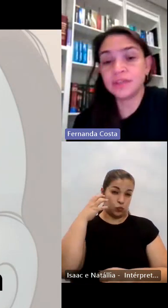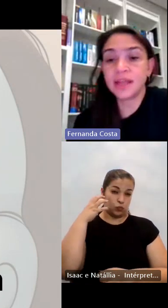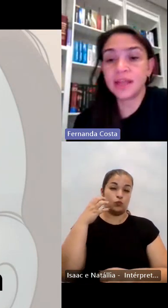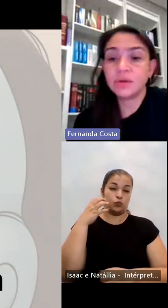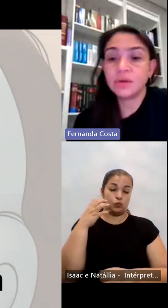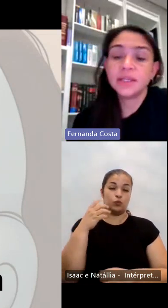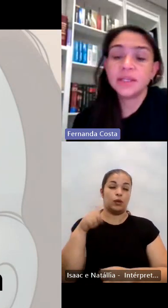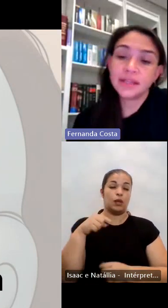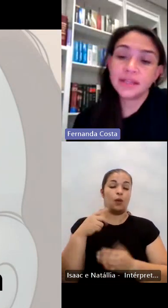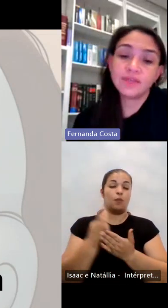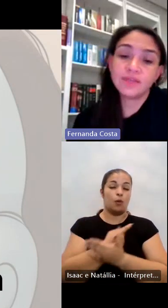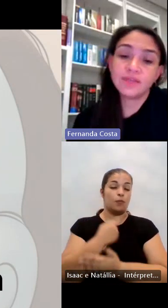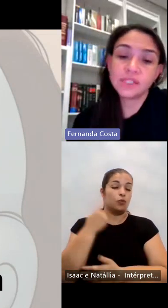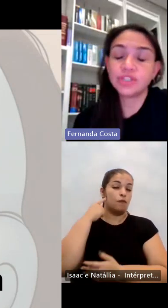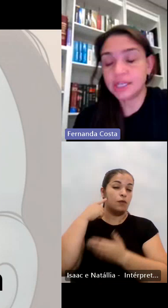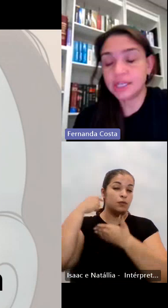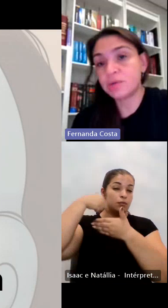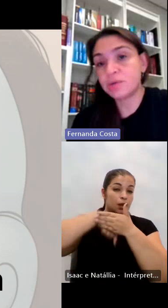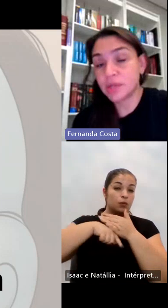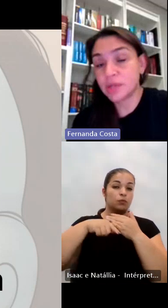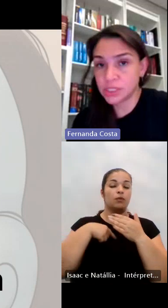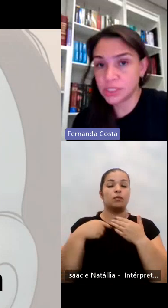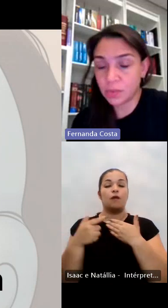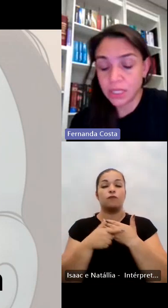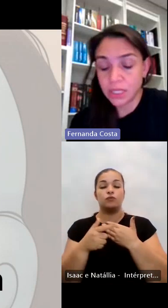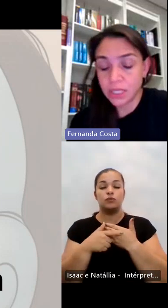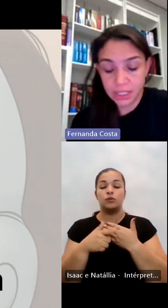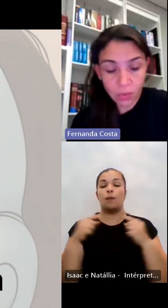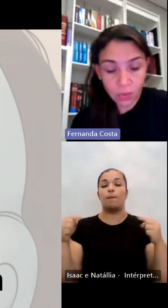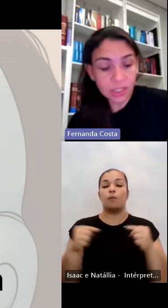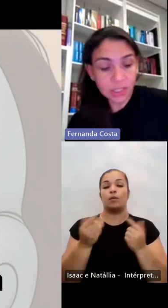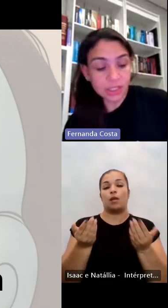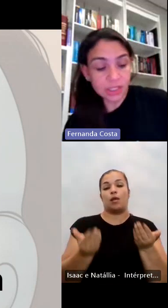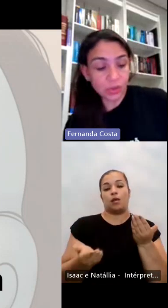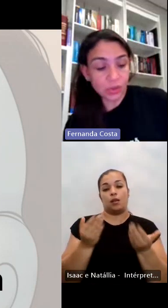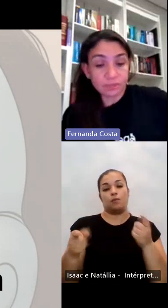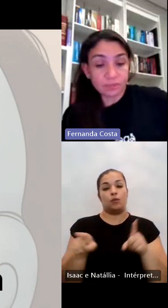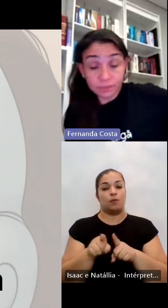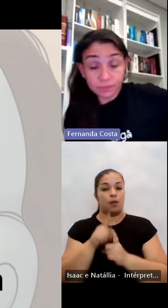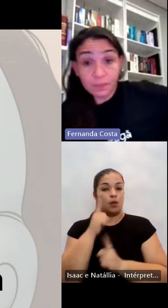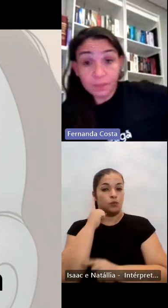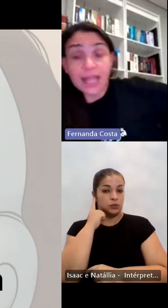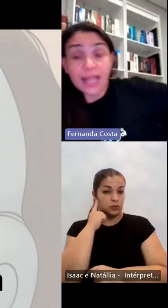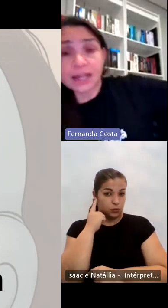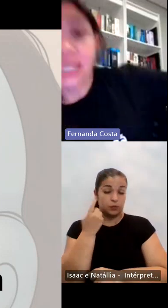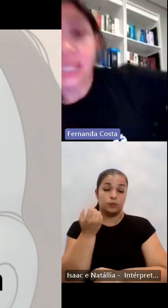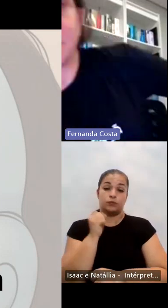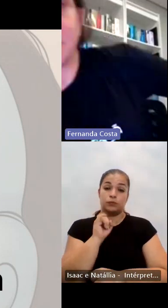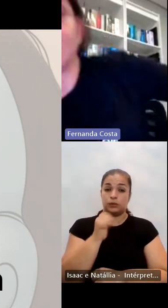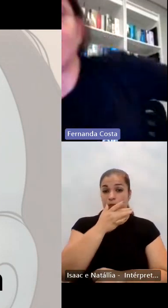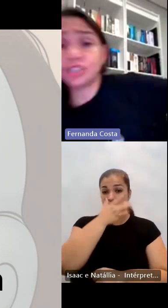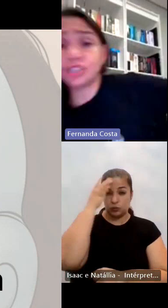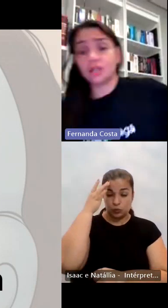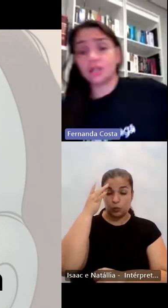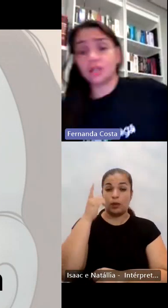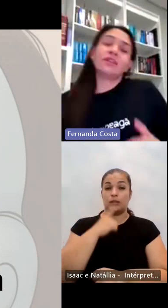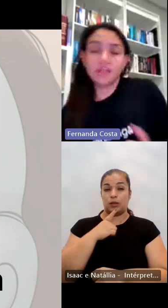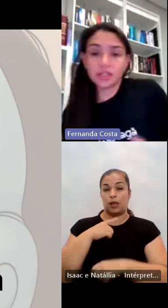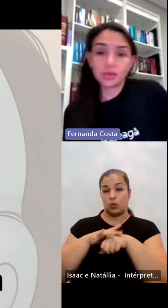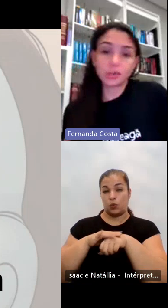ouvido interno que tem a função de equilíbrio e audição. Então, quando a pessoa ela está com essa